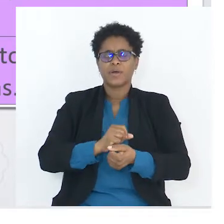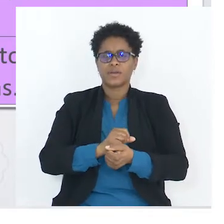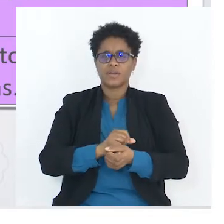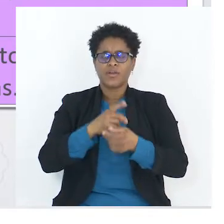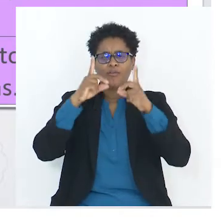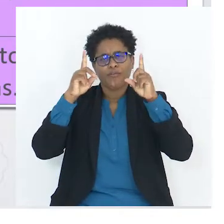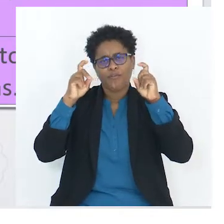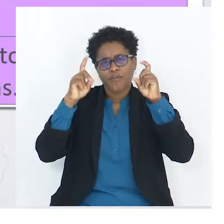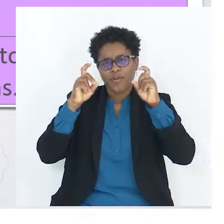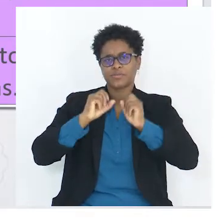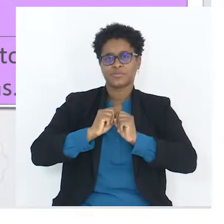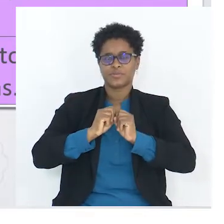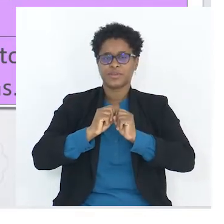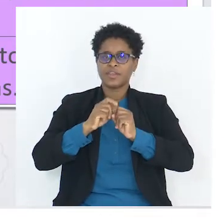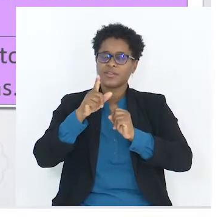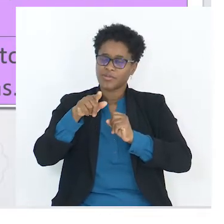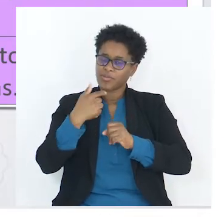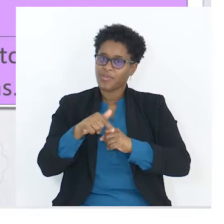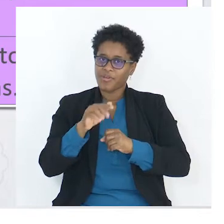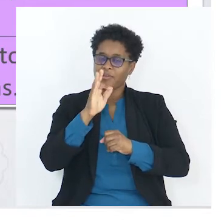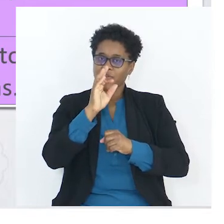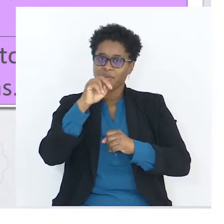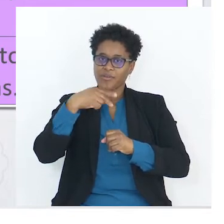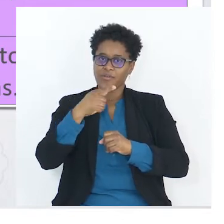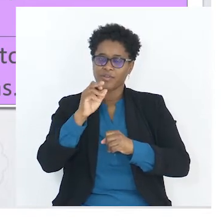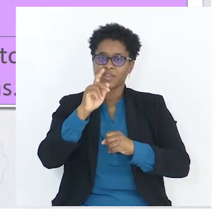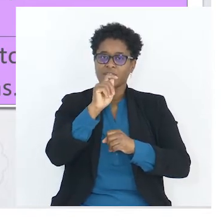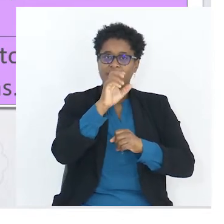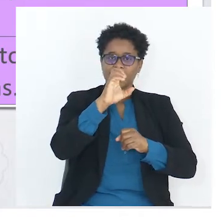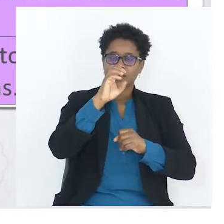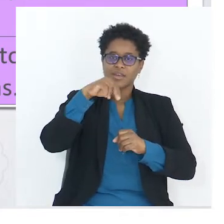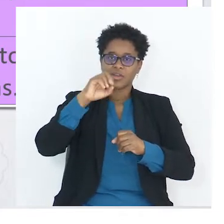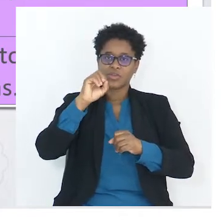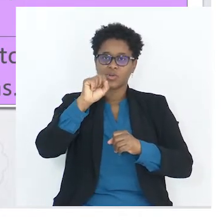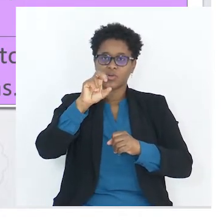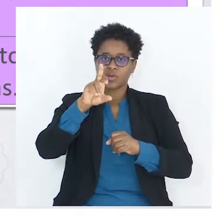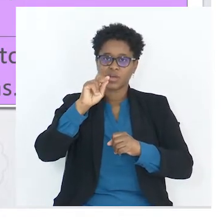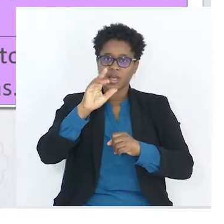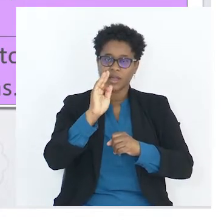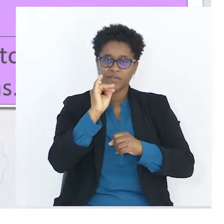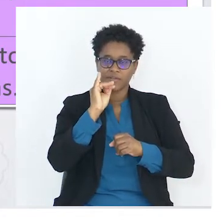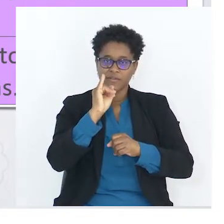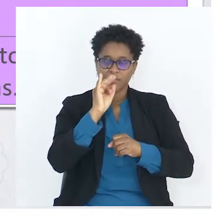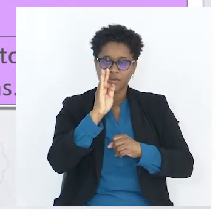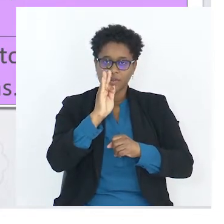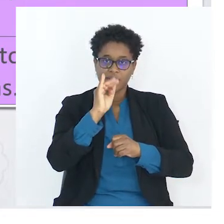fotografias, não é? São fontes iconográficas. E ali temos